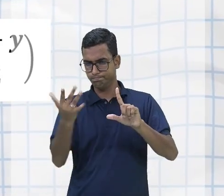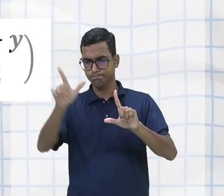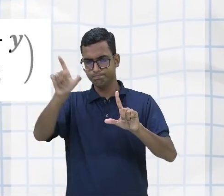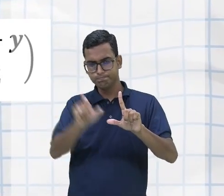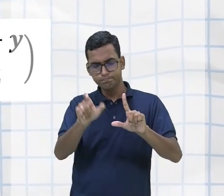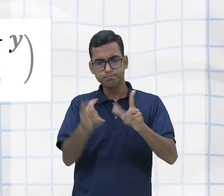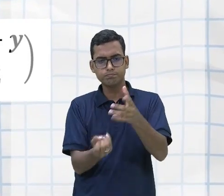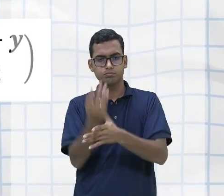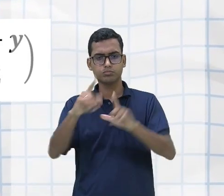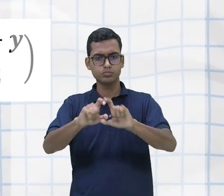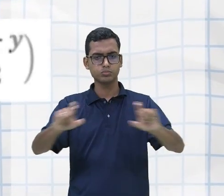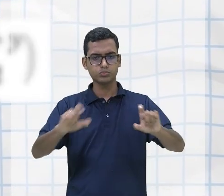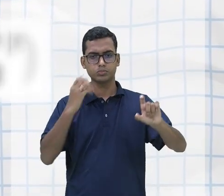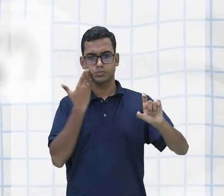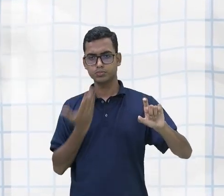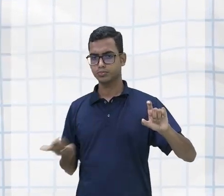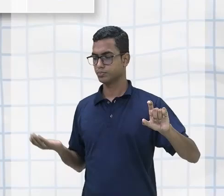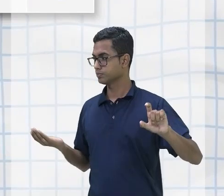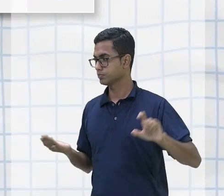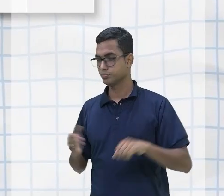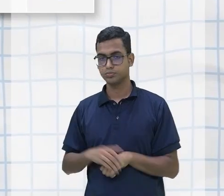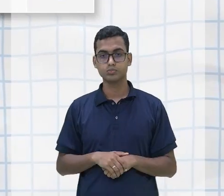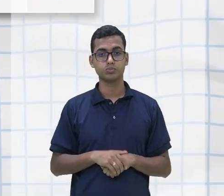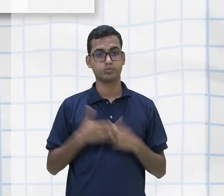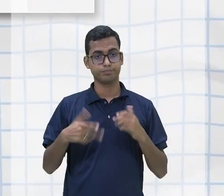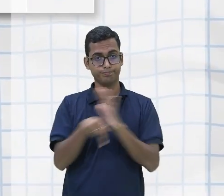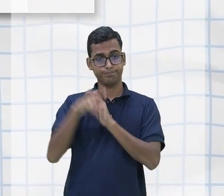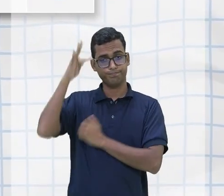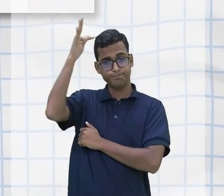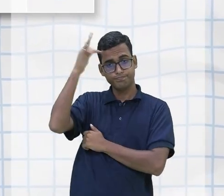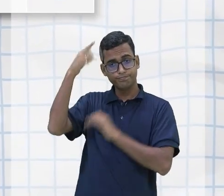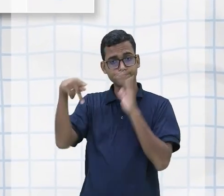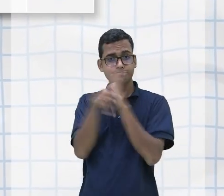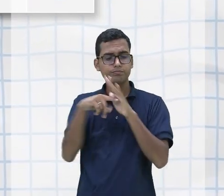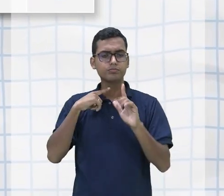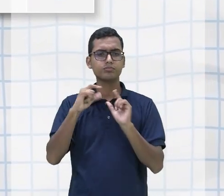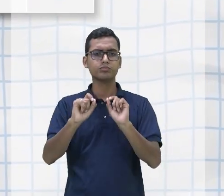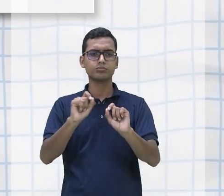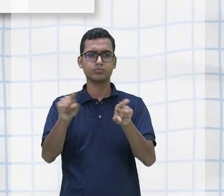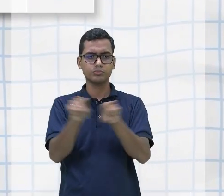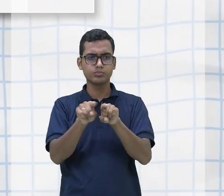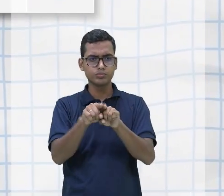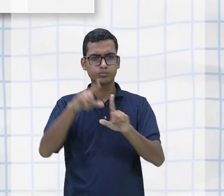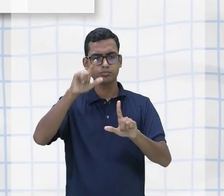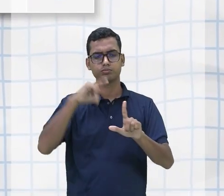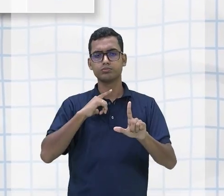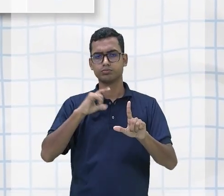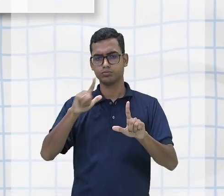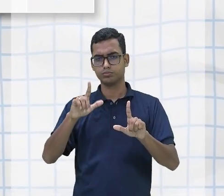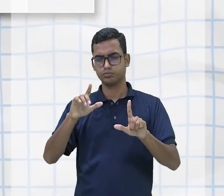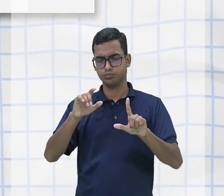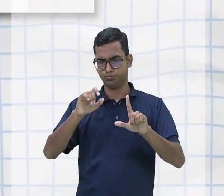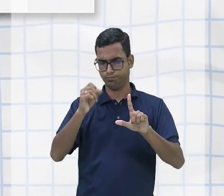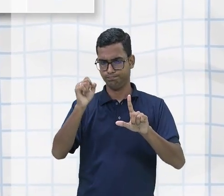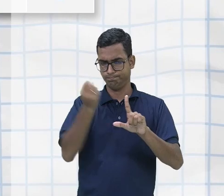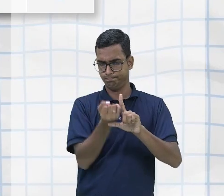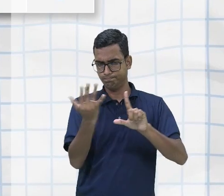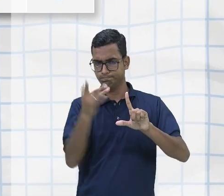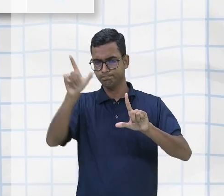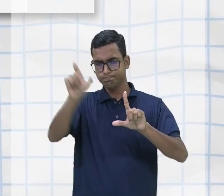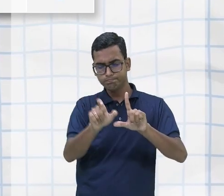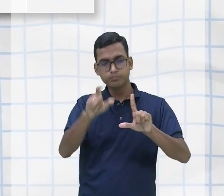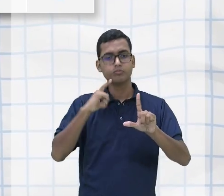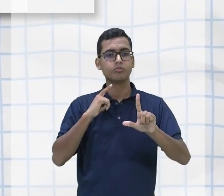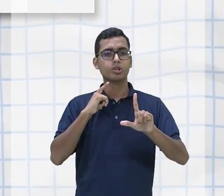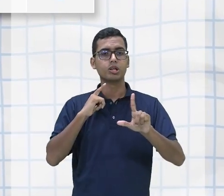de Prost-Aférese. A teoria dos logaritmos proporcionou o desenvolvimento de uma metodologia para a construção